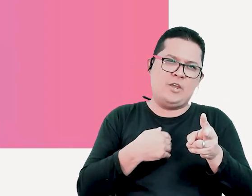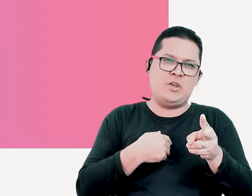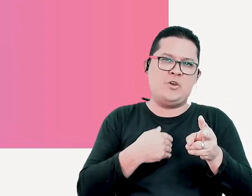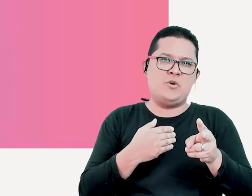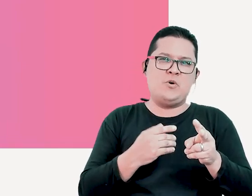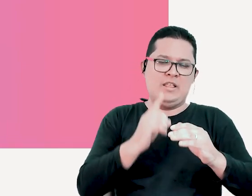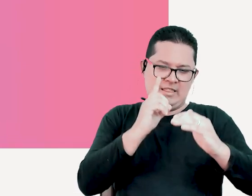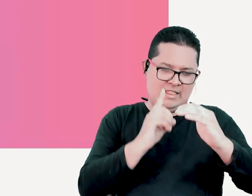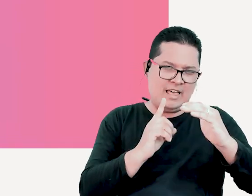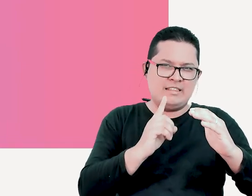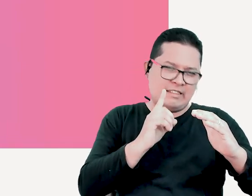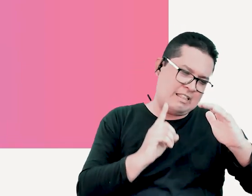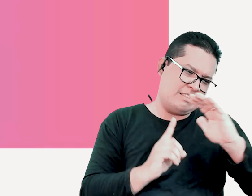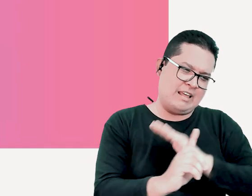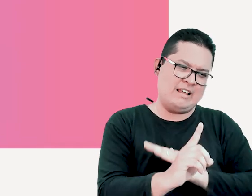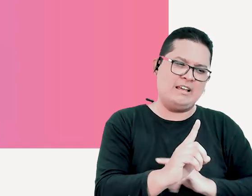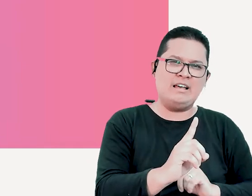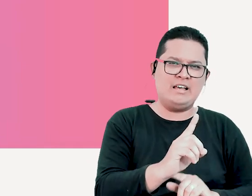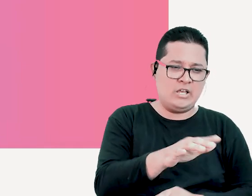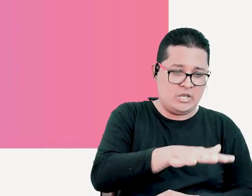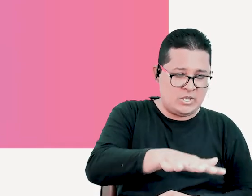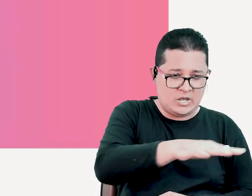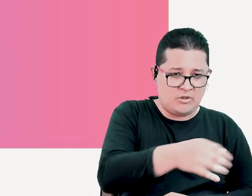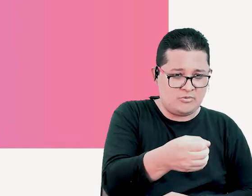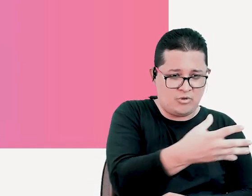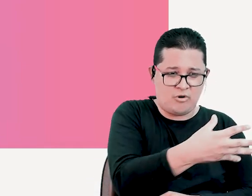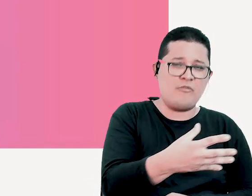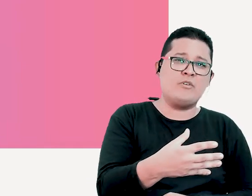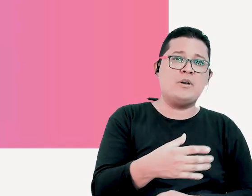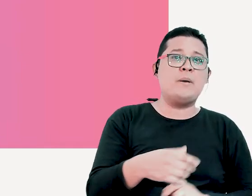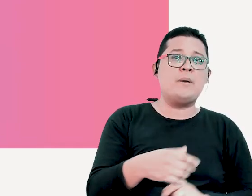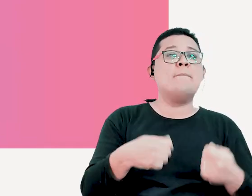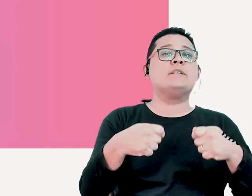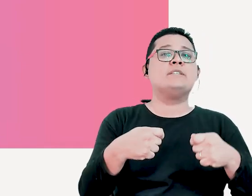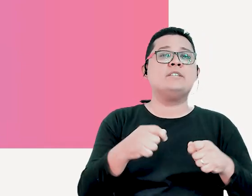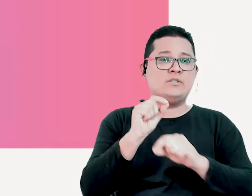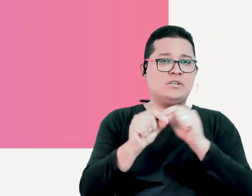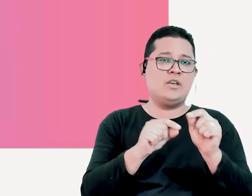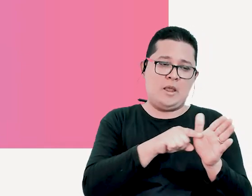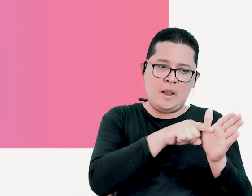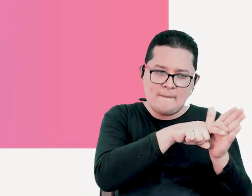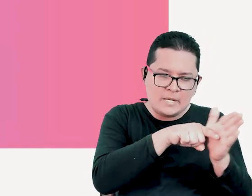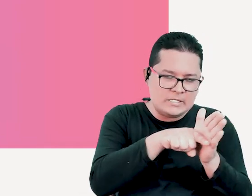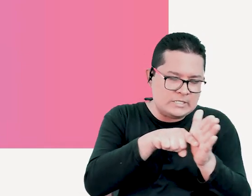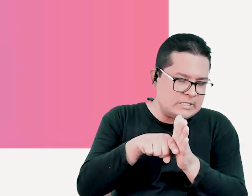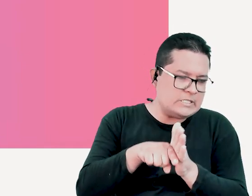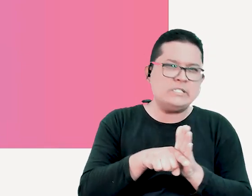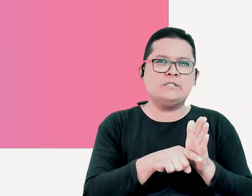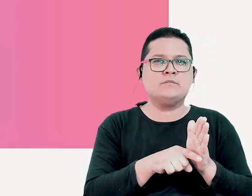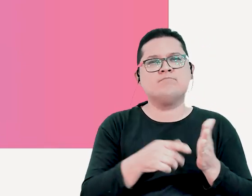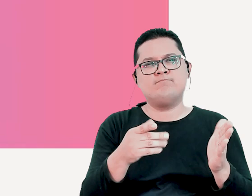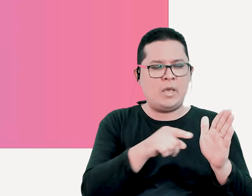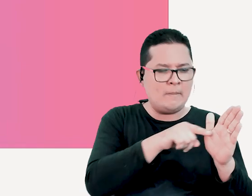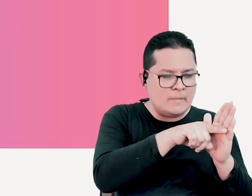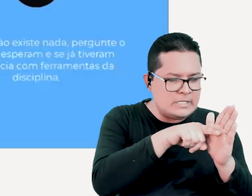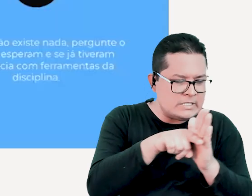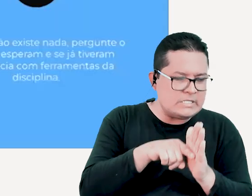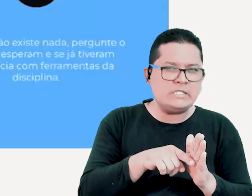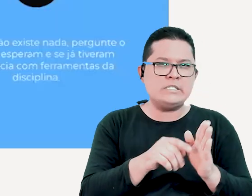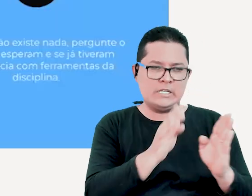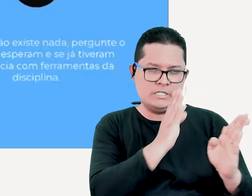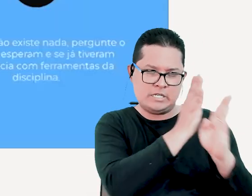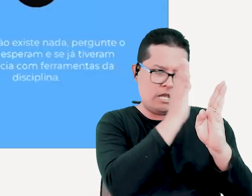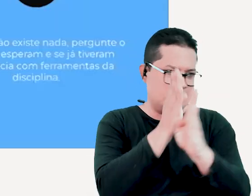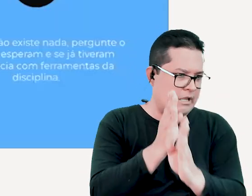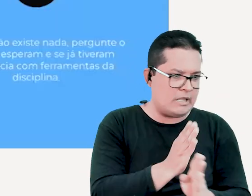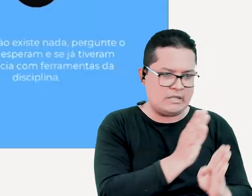seja um pouco desconhecida, eu sempre faço pesquisa. Então, discovery e pesquisa é uma parte muito